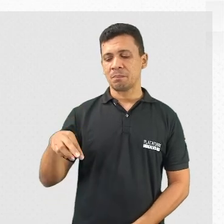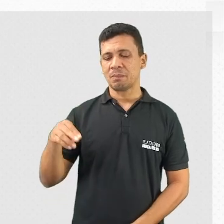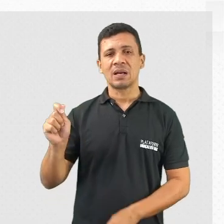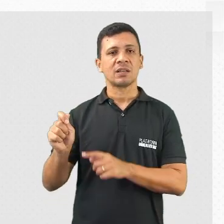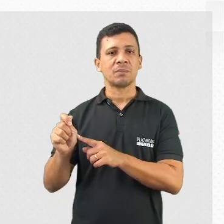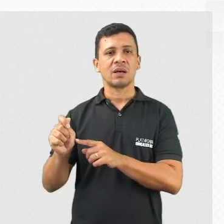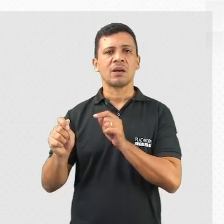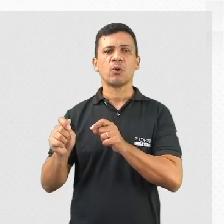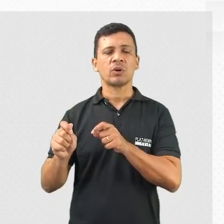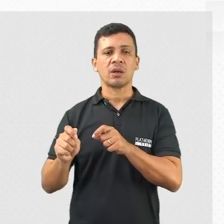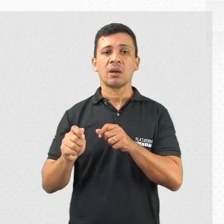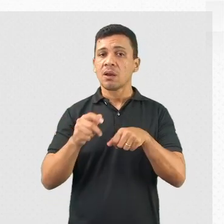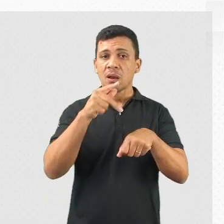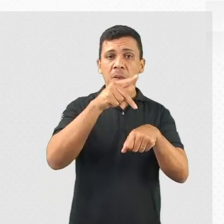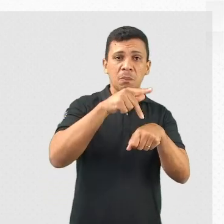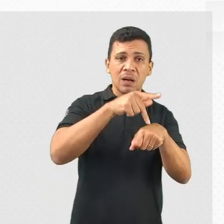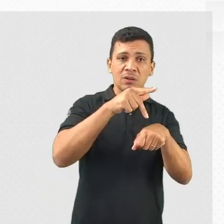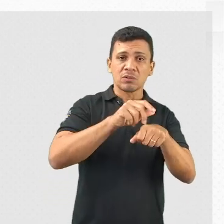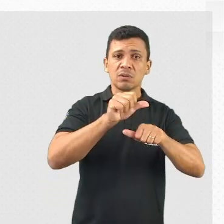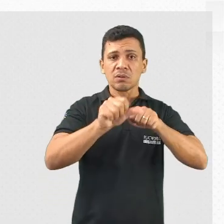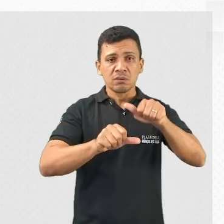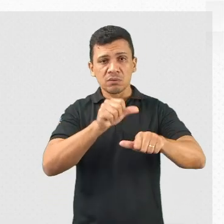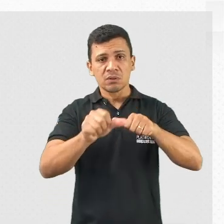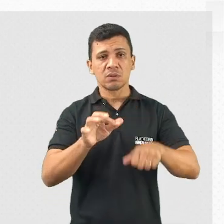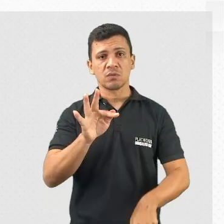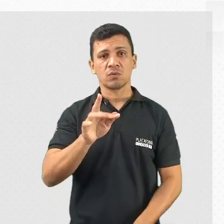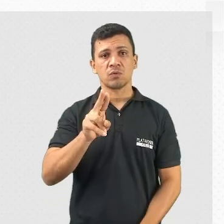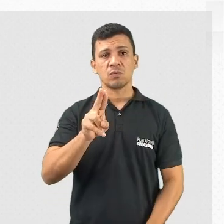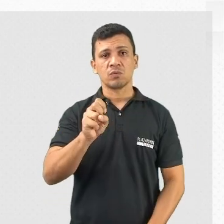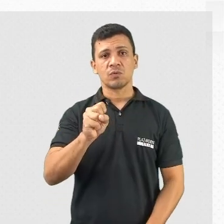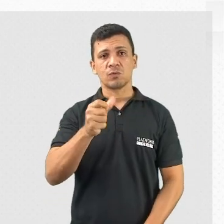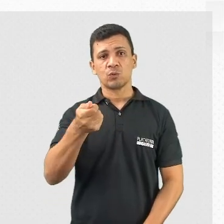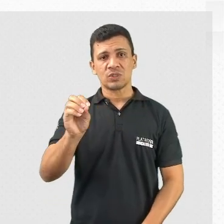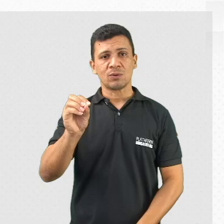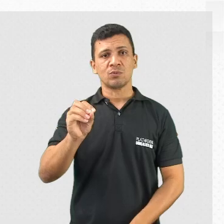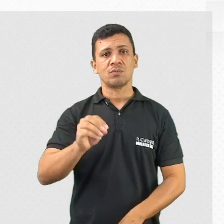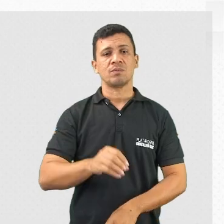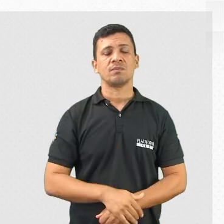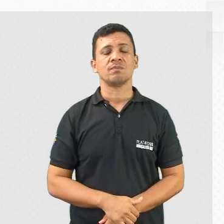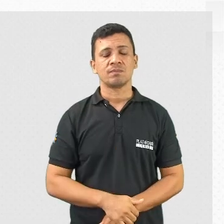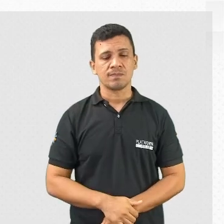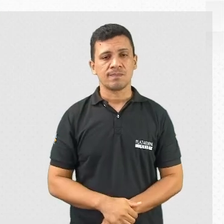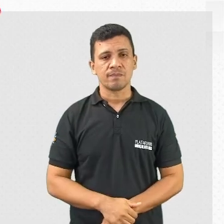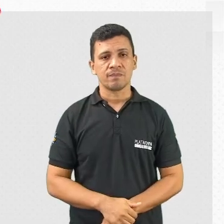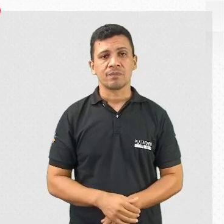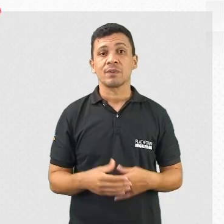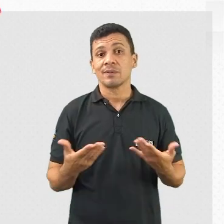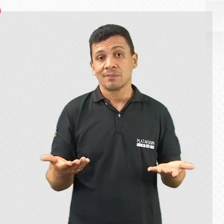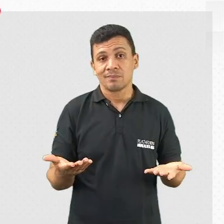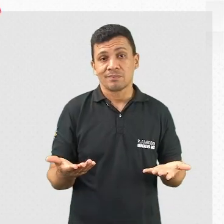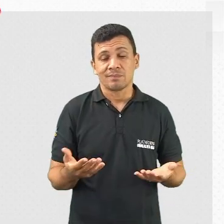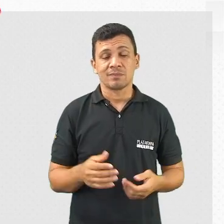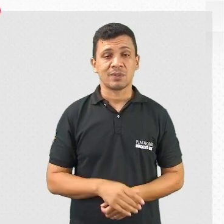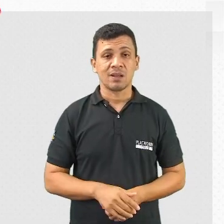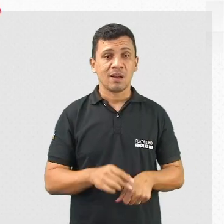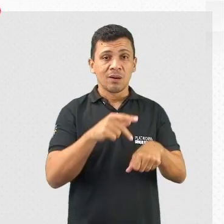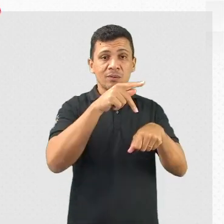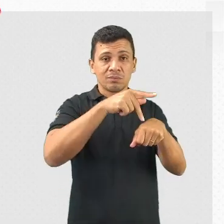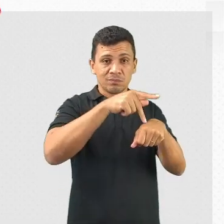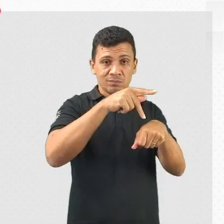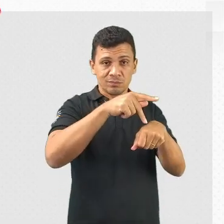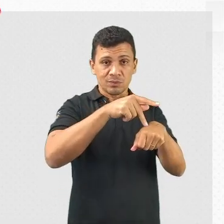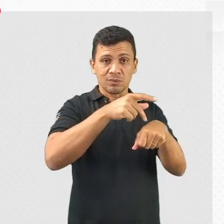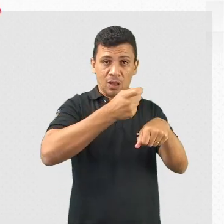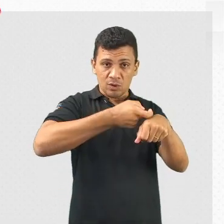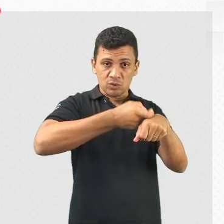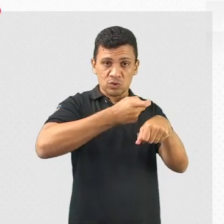do que rochas em estado de fusão, tá? Rochas em fusão, ou seja, ela saindo do seu